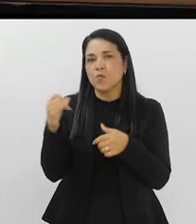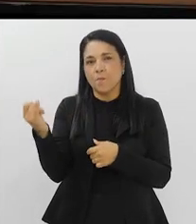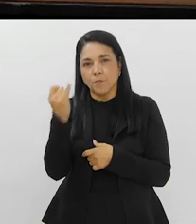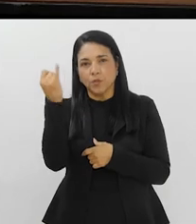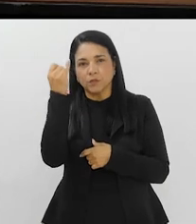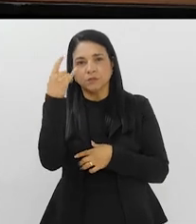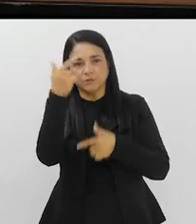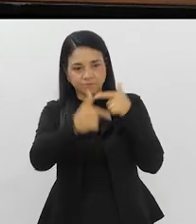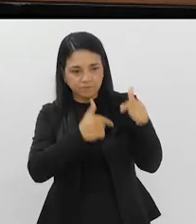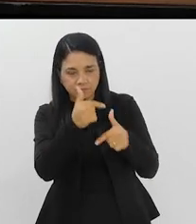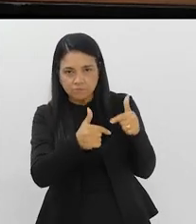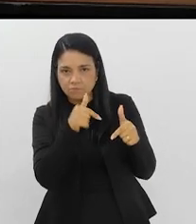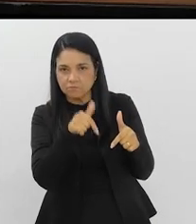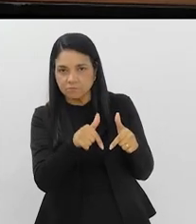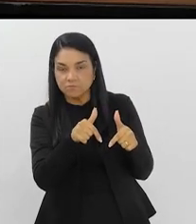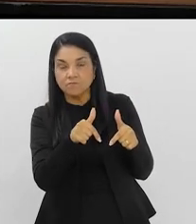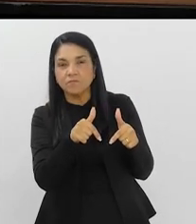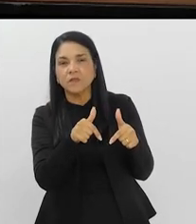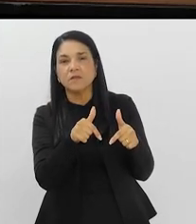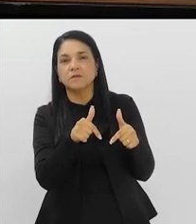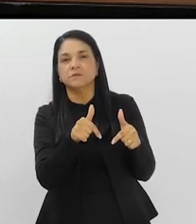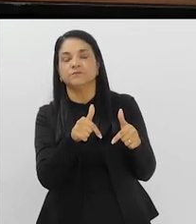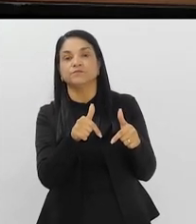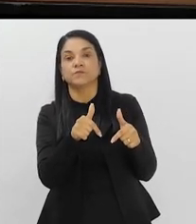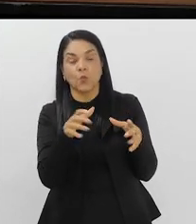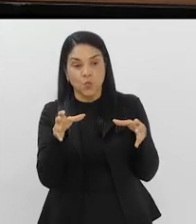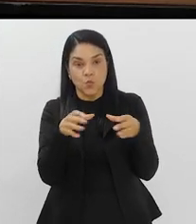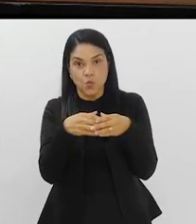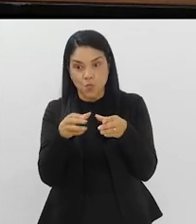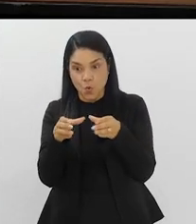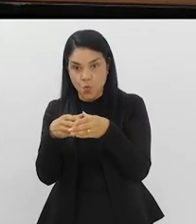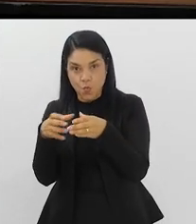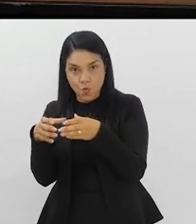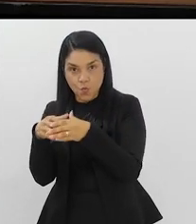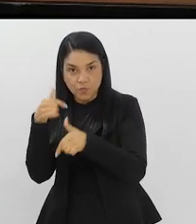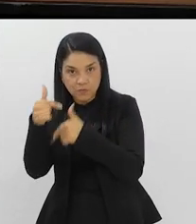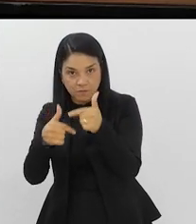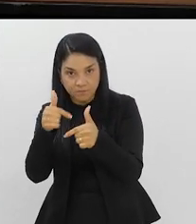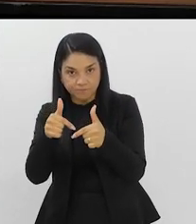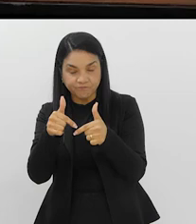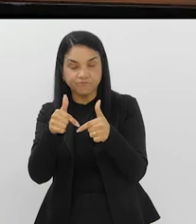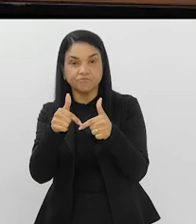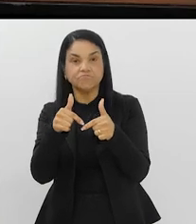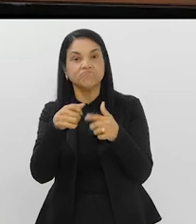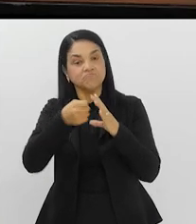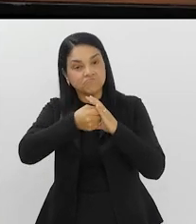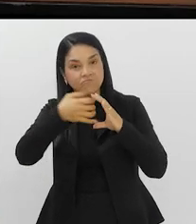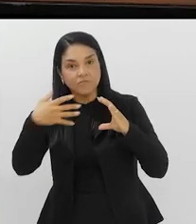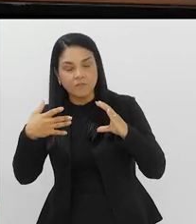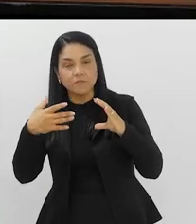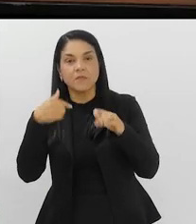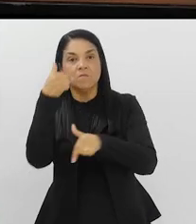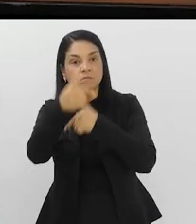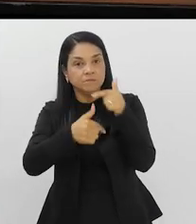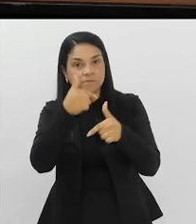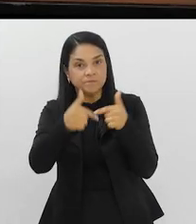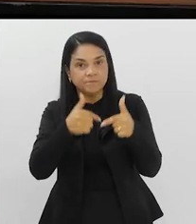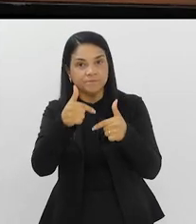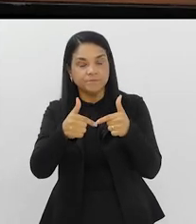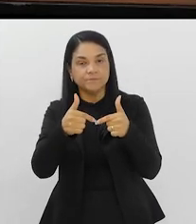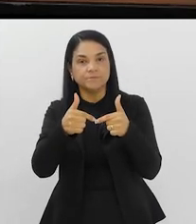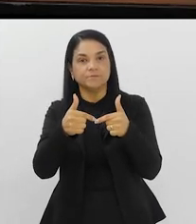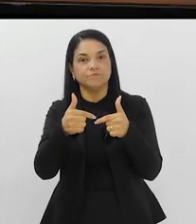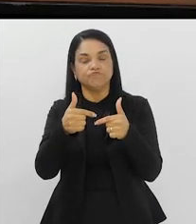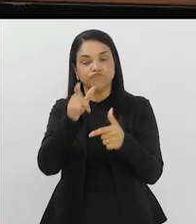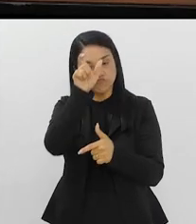grupo importante de trabalhadores, né, e quase todos esses grupos que você mencionou, eles têm uma característica que é um trabalho